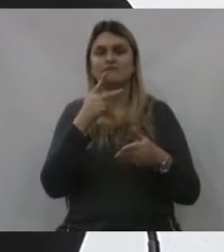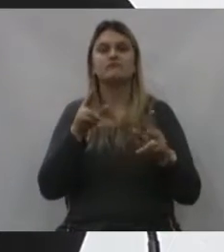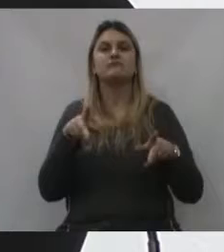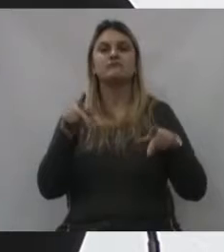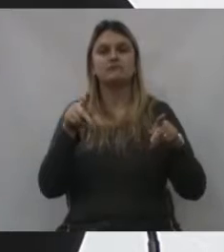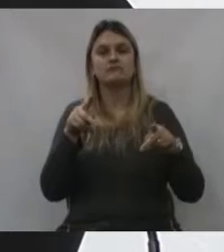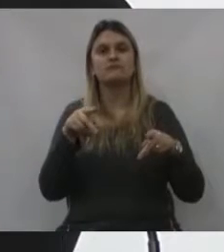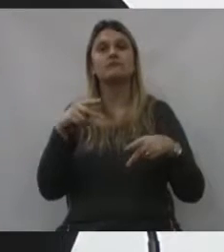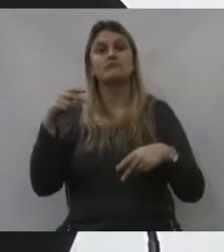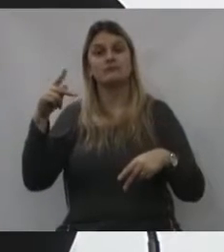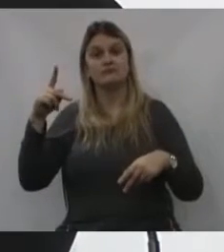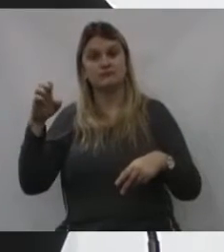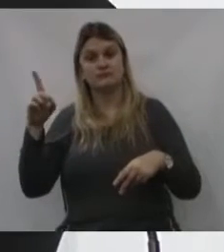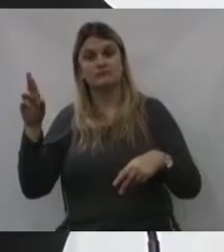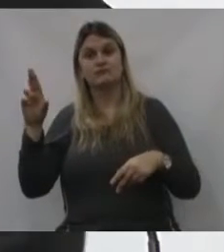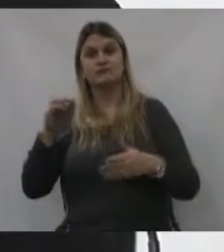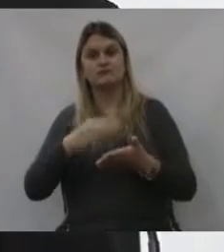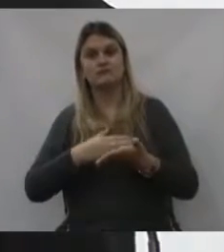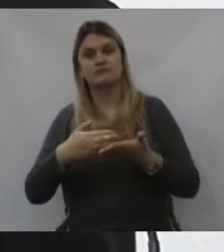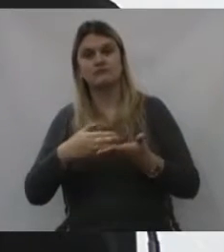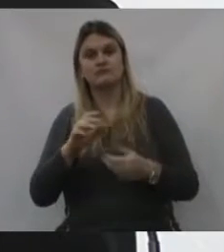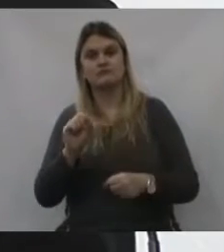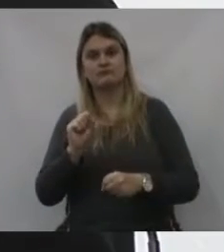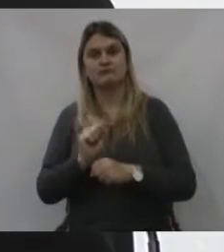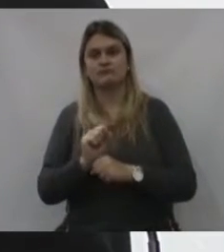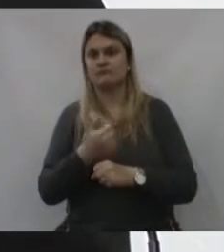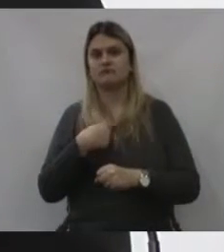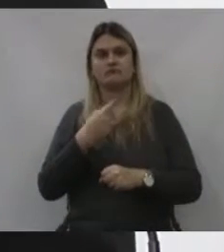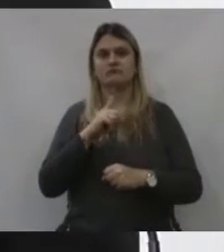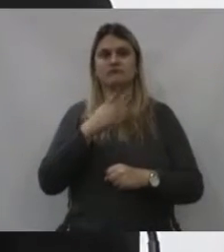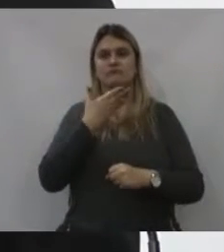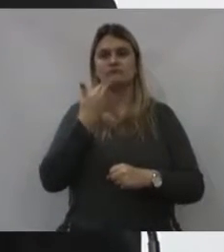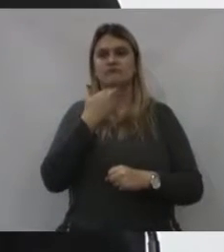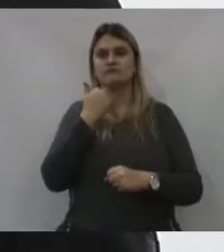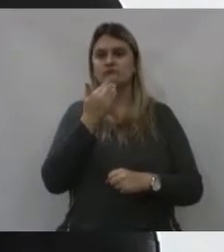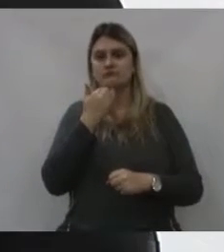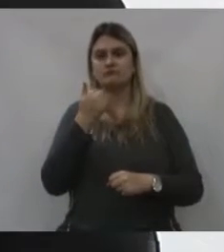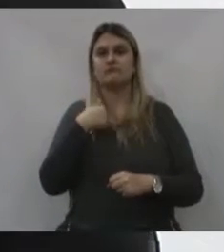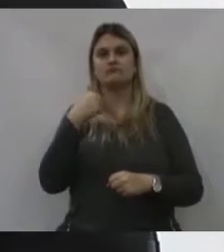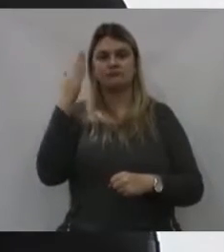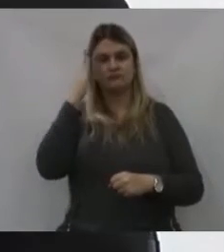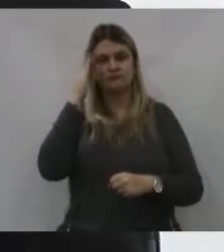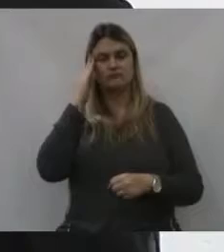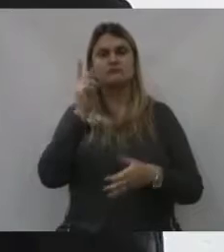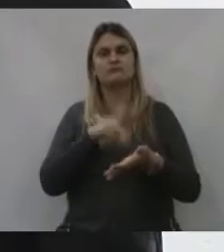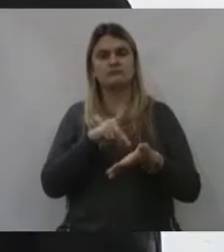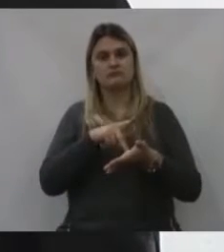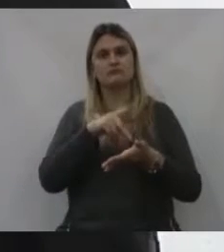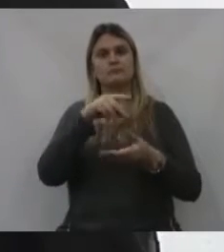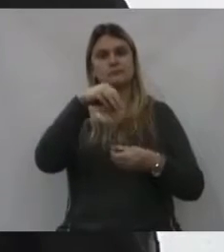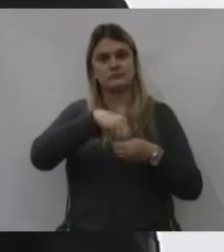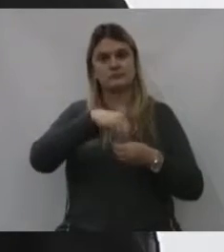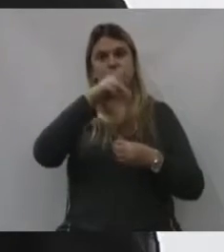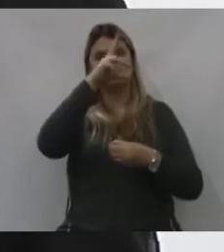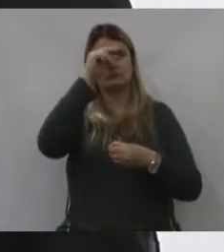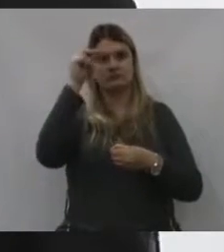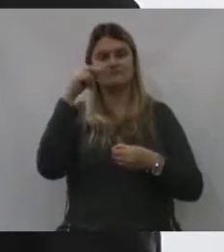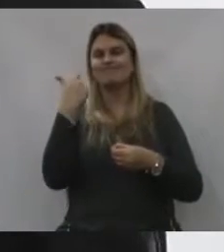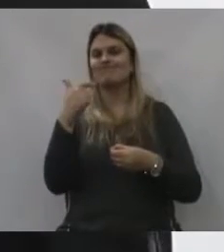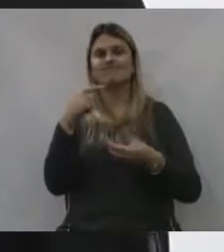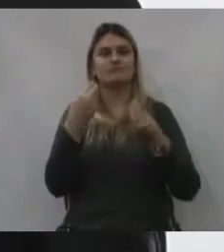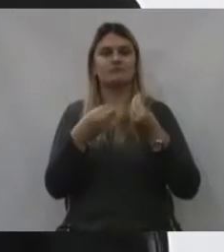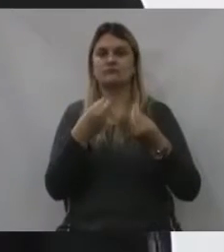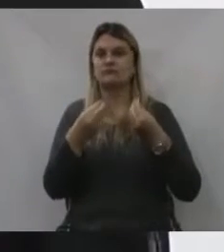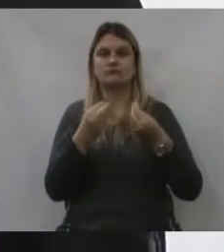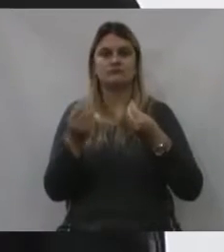diz, a população diz, o Pedro começou e o outro parou. Eu não sou melhor que ninguém e sei da realidade da prefeitura,